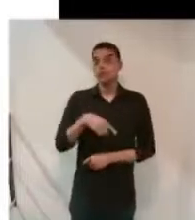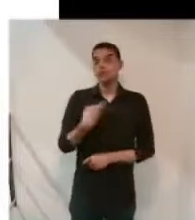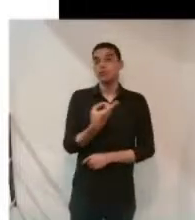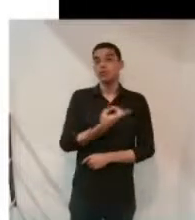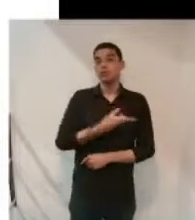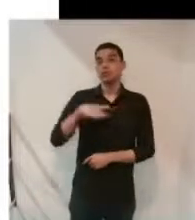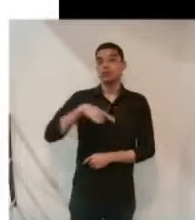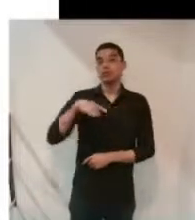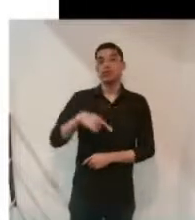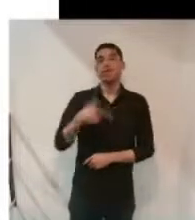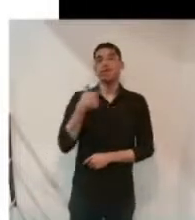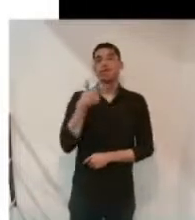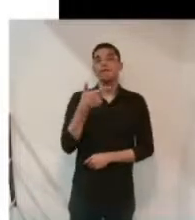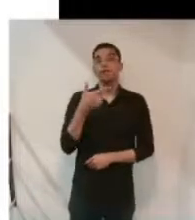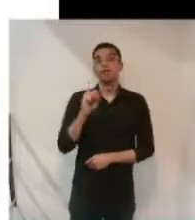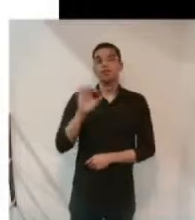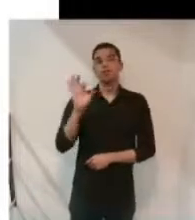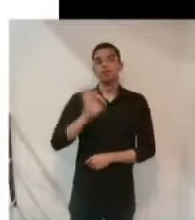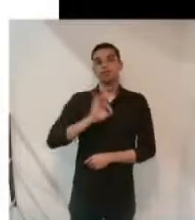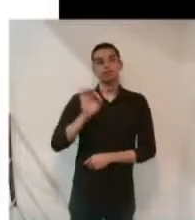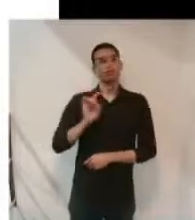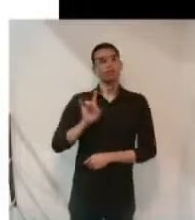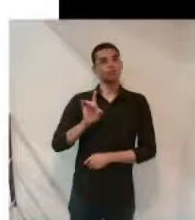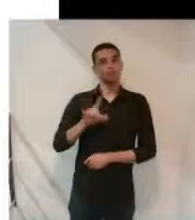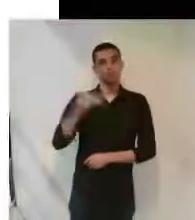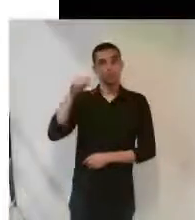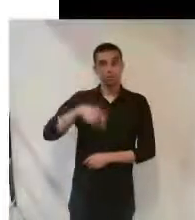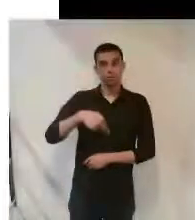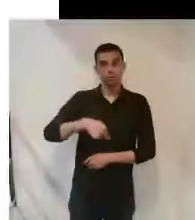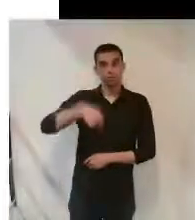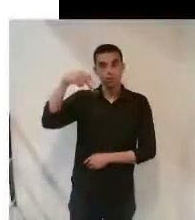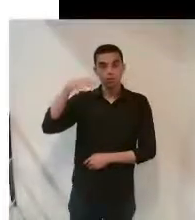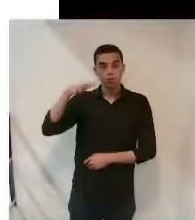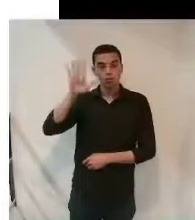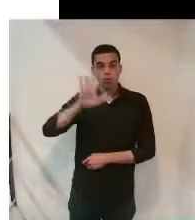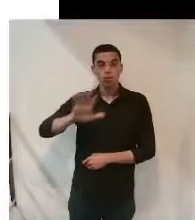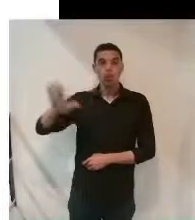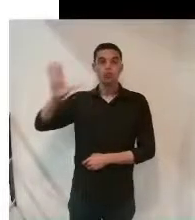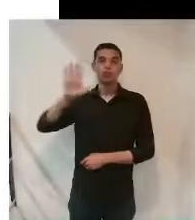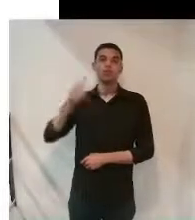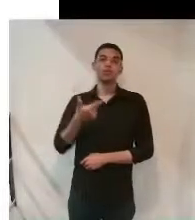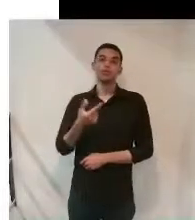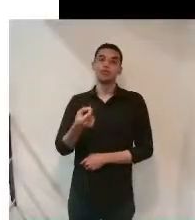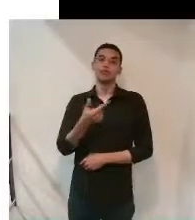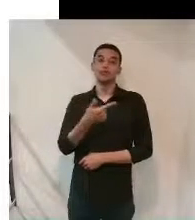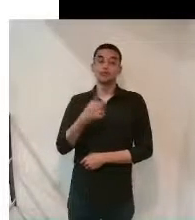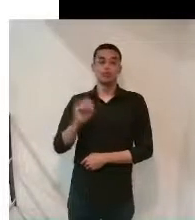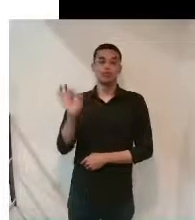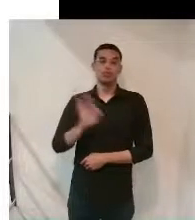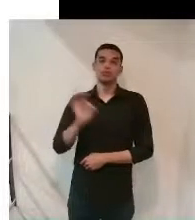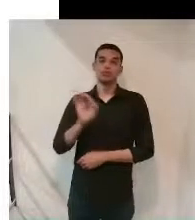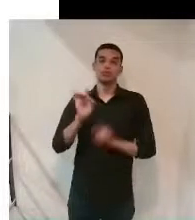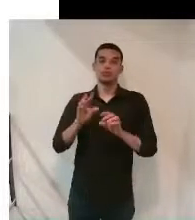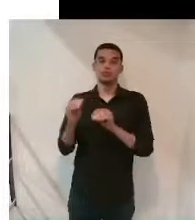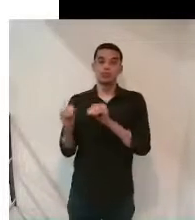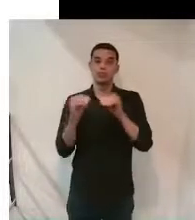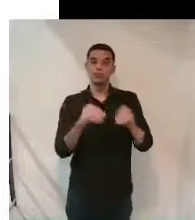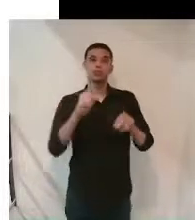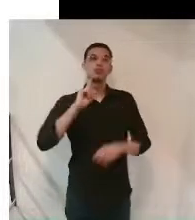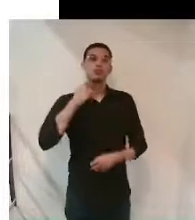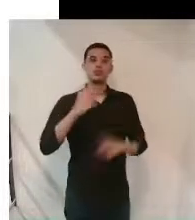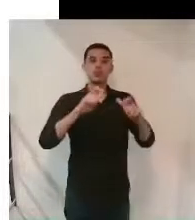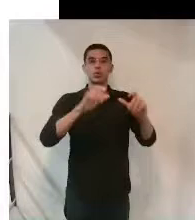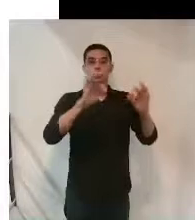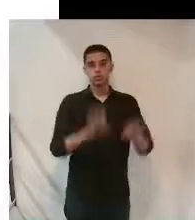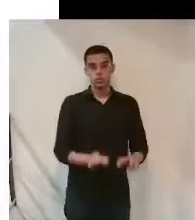28% apenas destino de forma adequada no Nordeste. E Pernambuco, 2021, 84%.